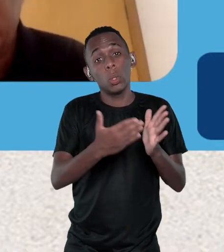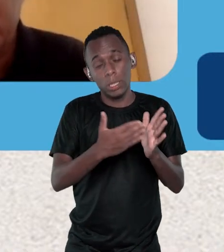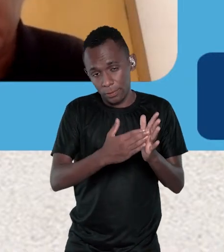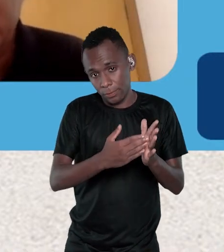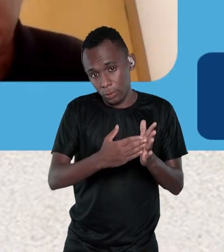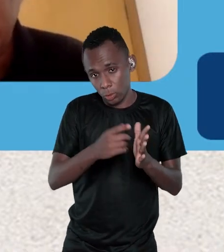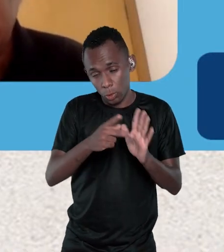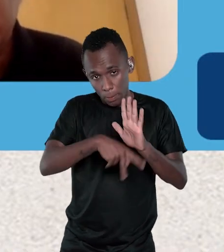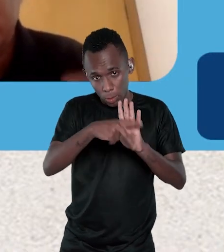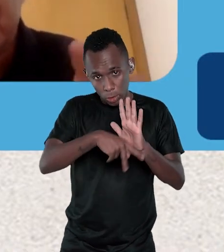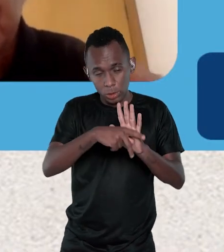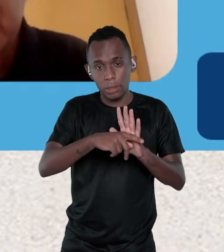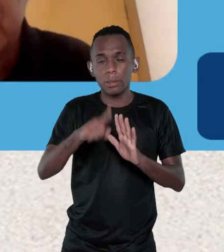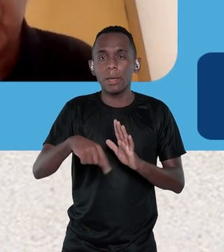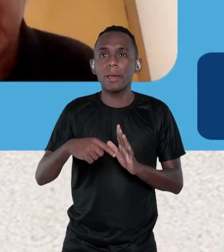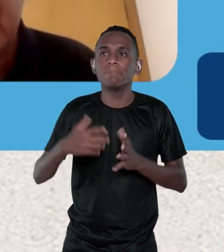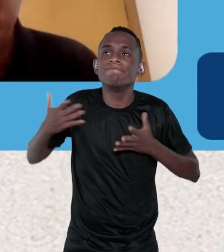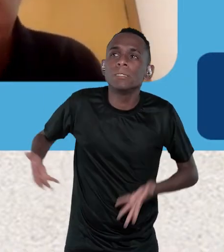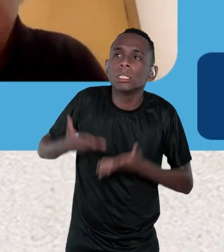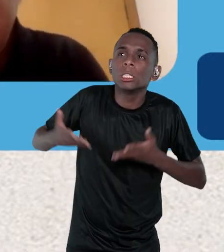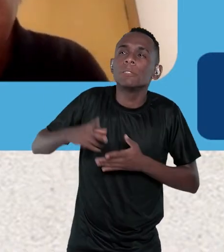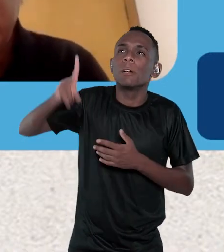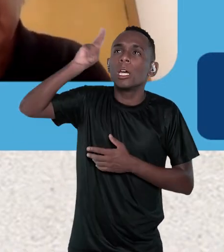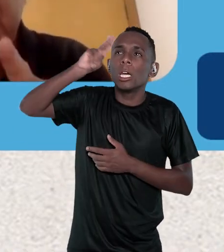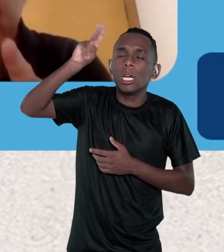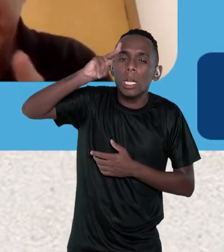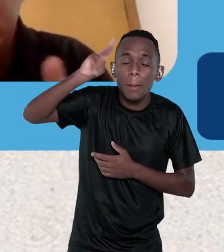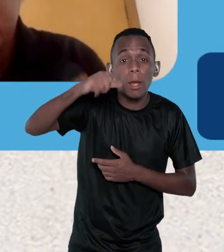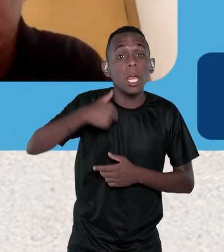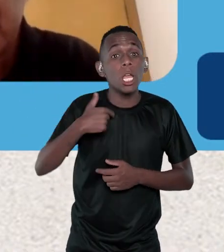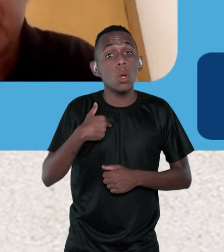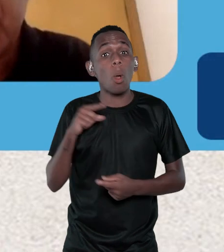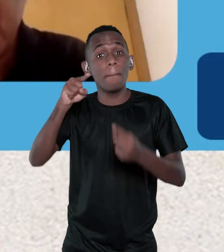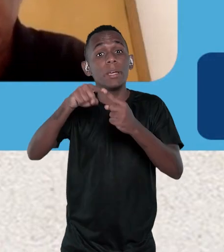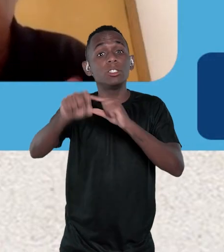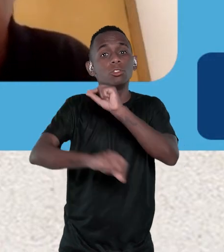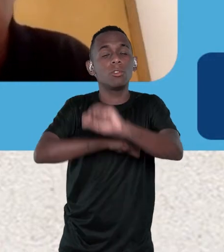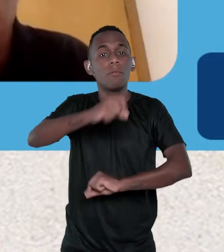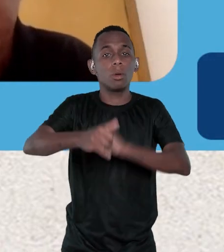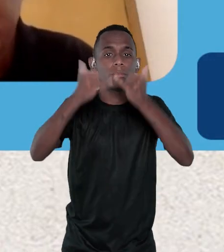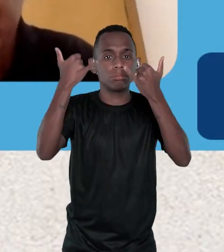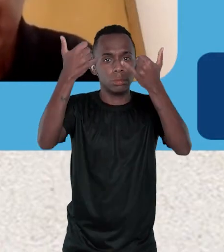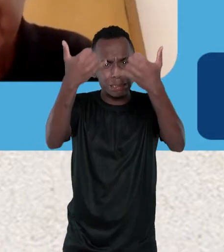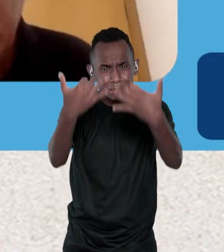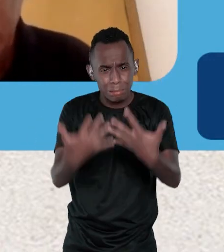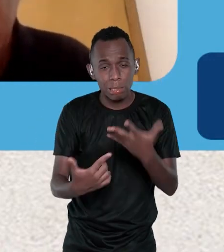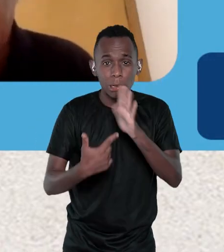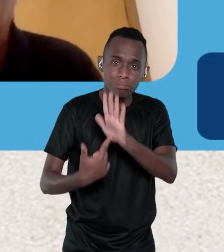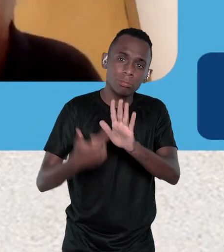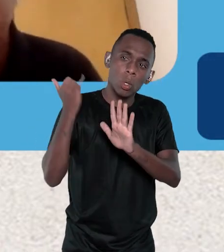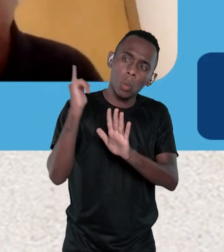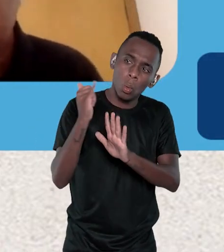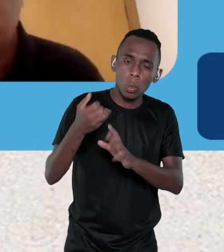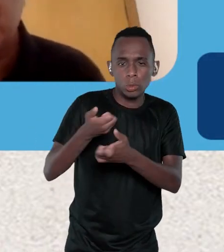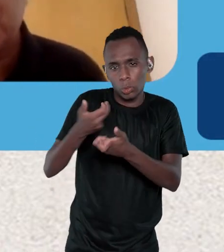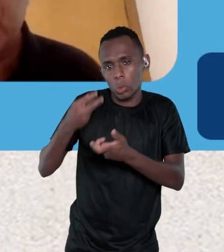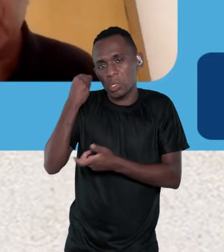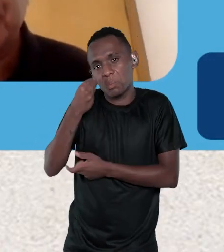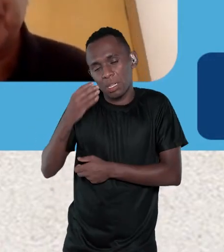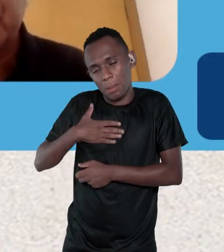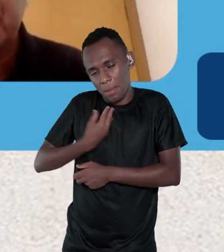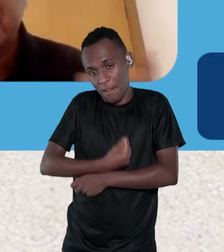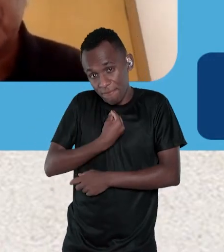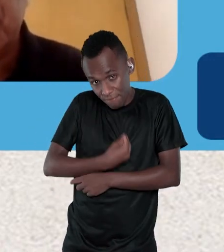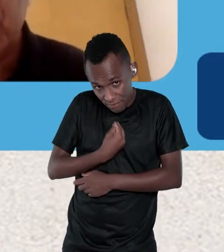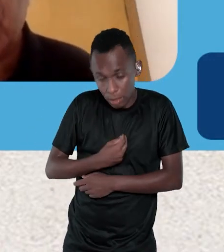O sobrenome, o subtítulo dele é Inspirações e Memória, aonde eu